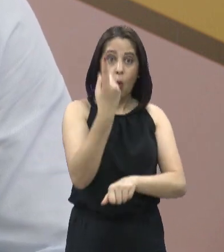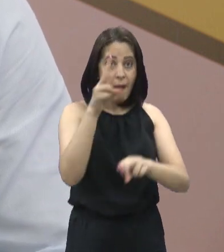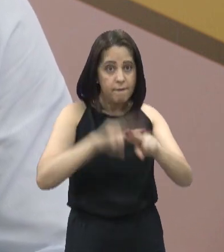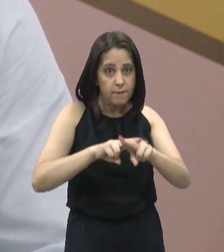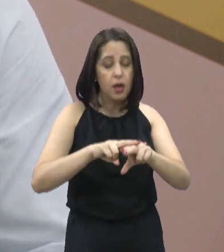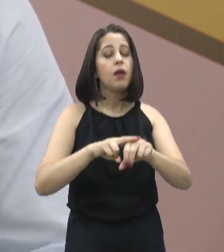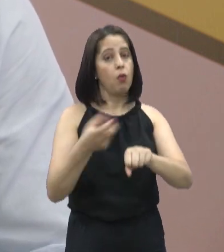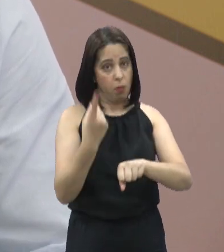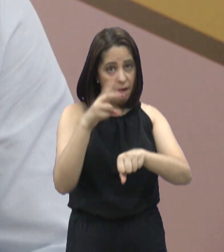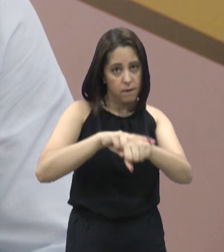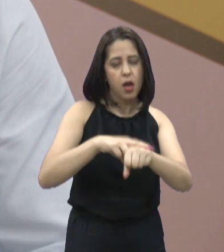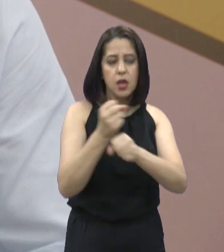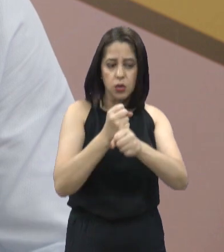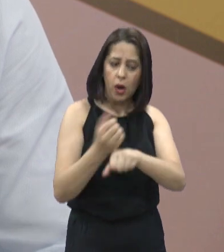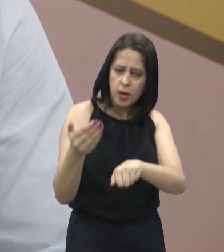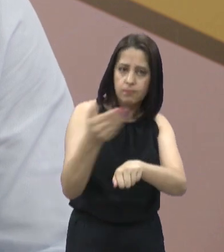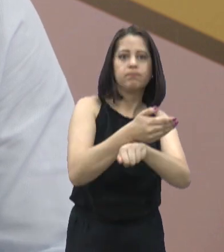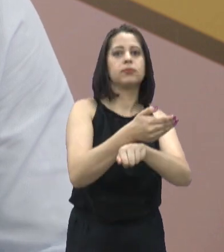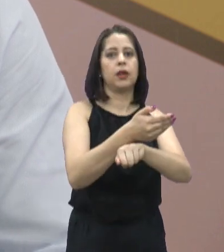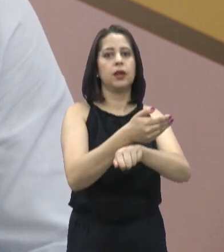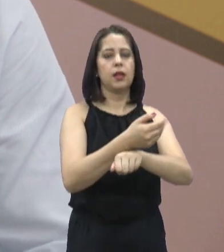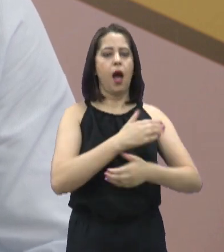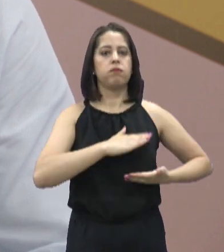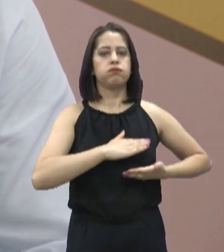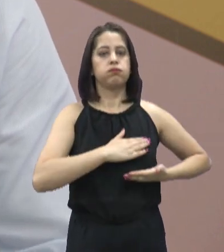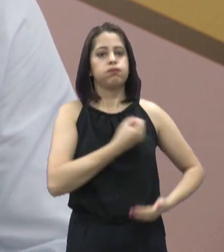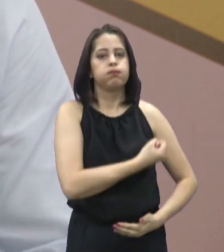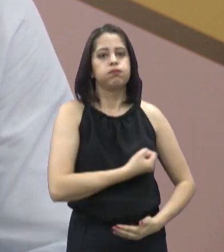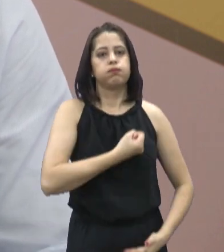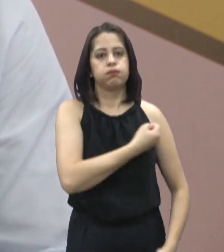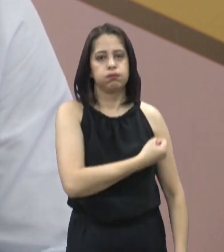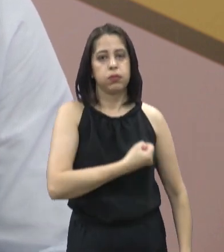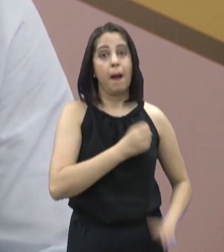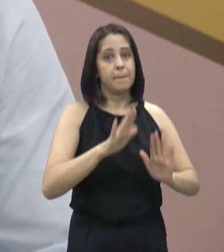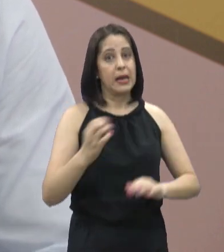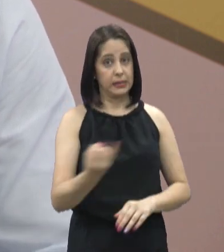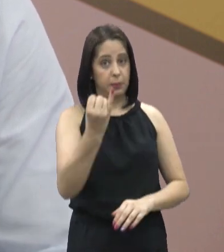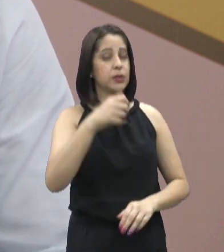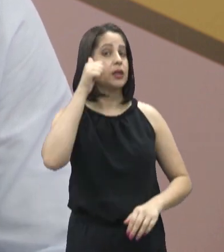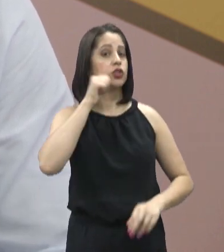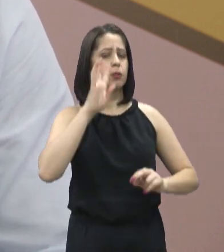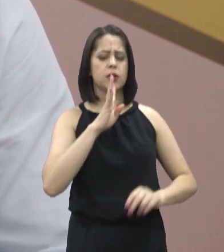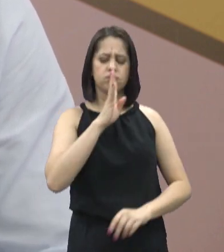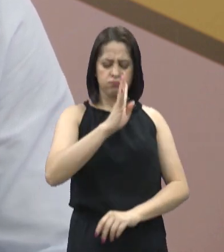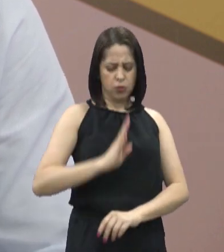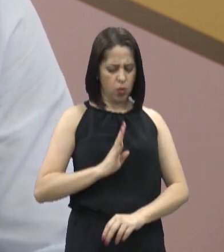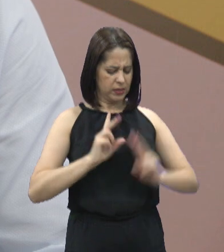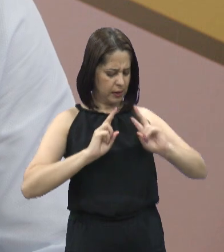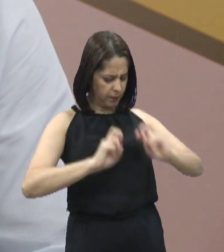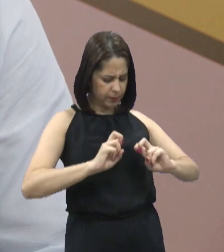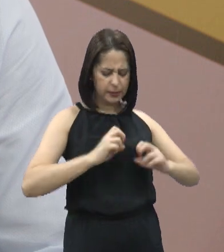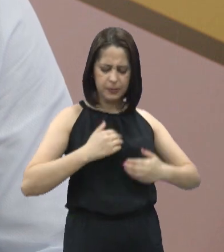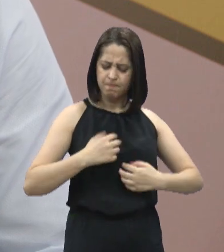a mamografia. Mas é importante a mulher conhecer o próprio corpo para detectar algo de anormal que possa estar acontecendo.